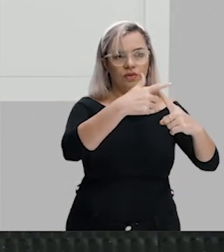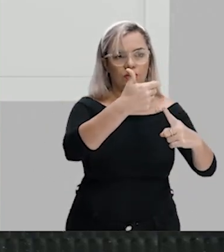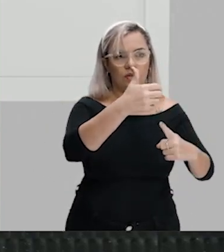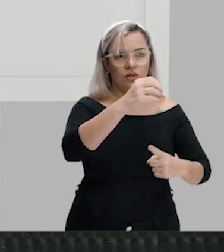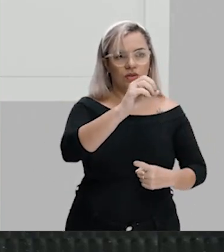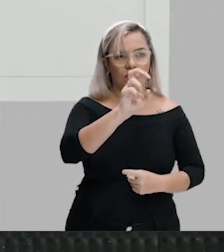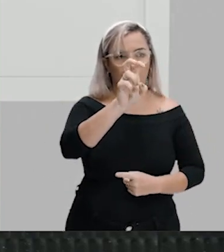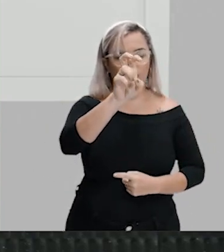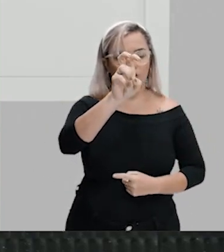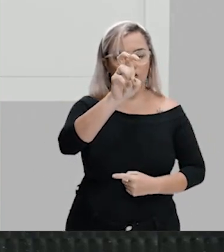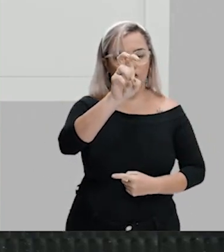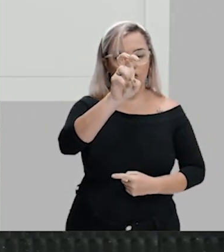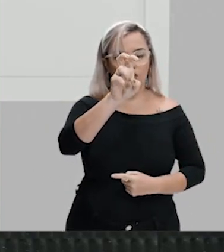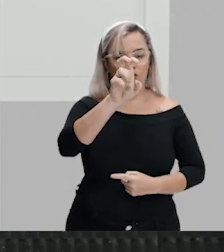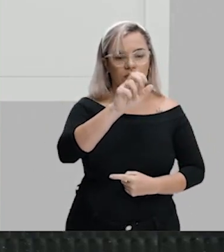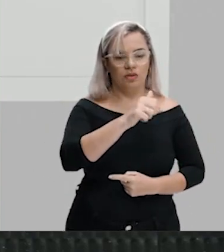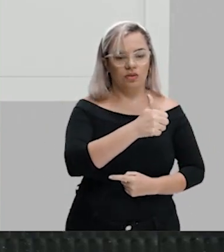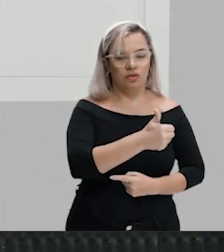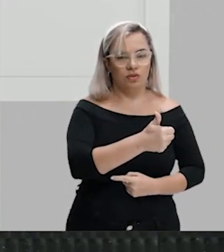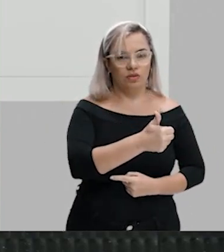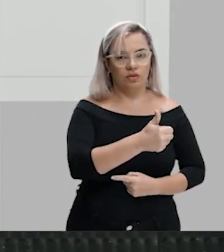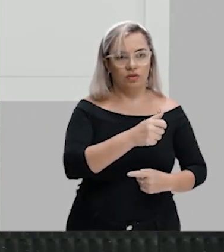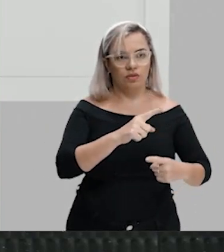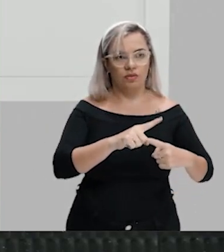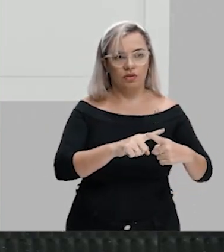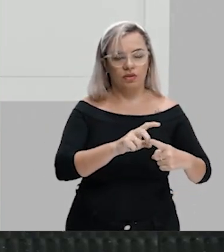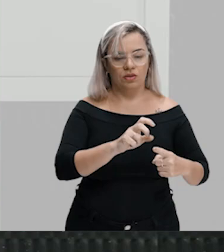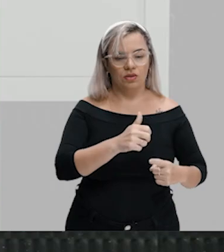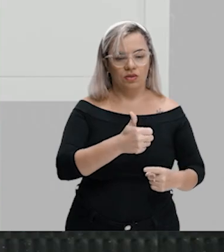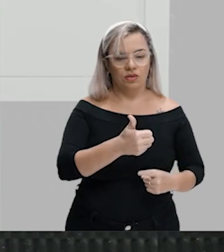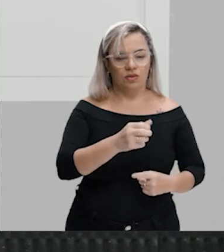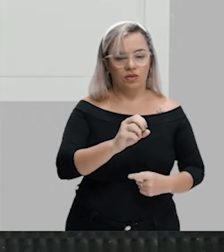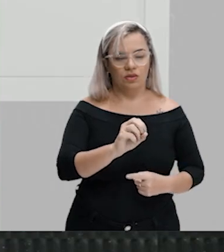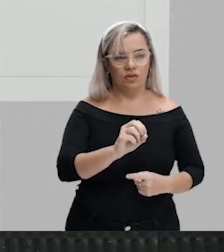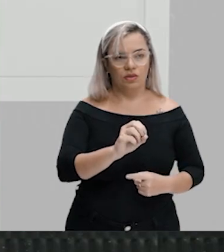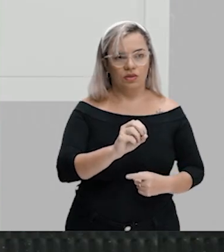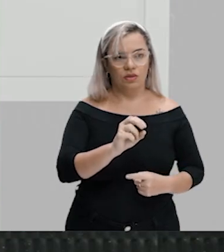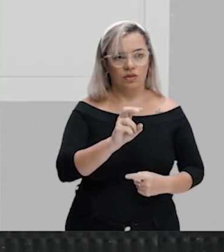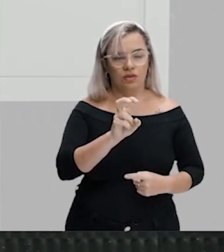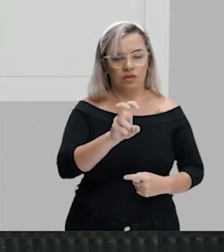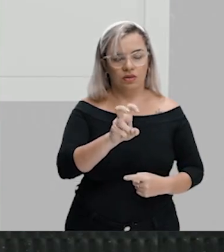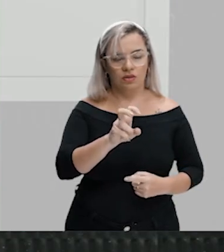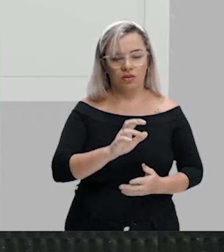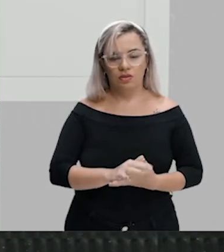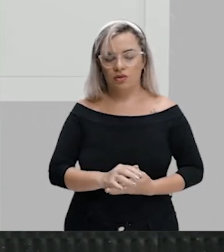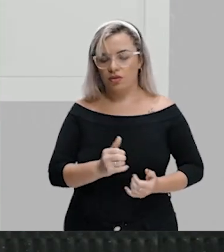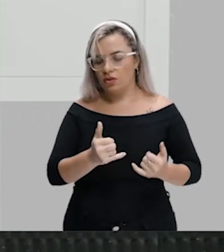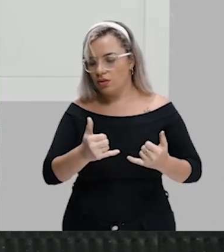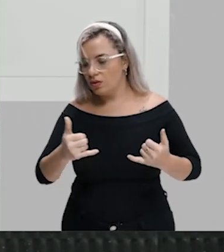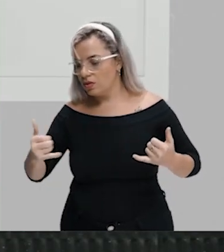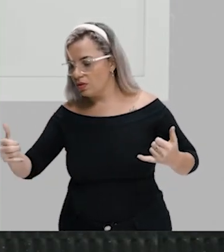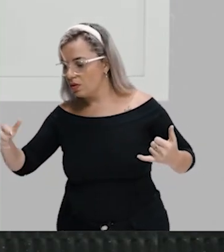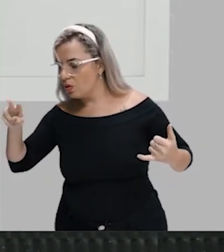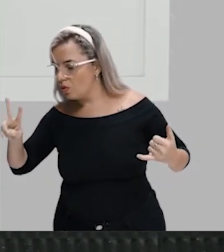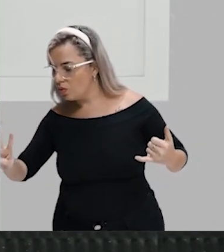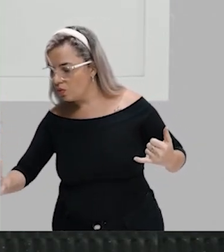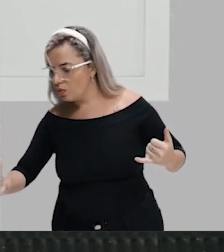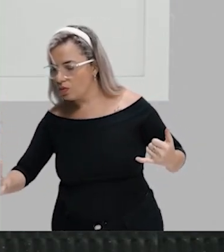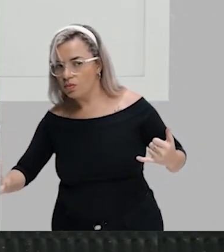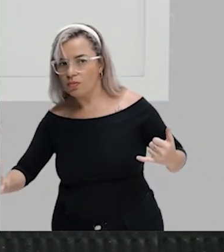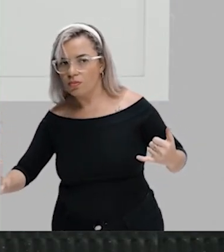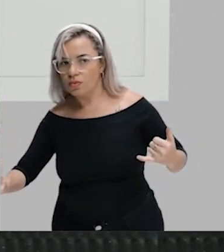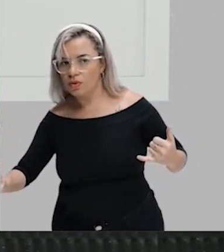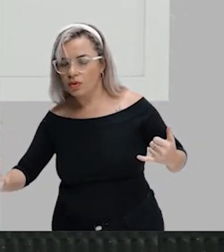1 vezes 10 à quinta, né? E o volume, né, em